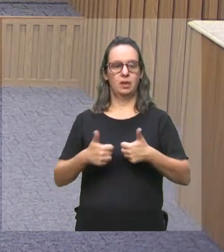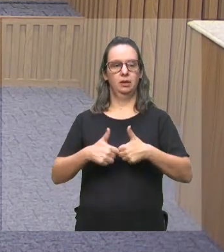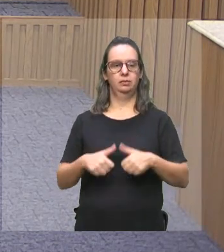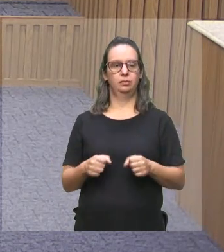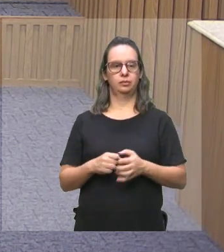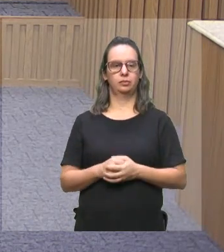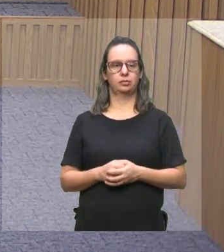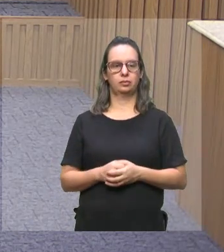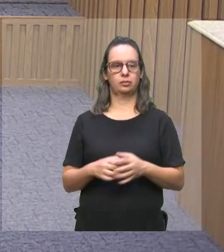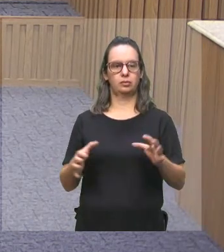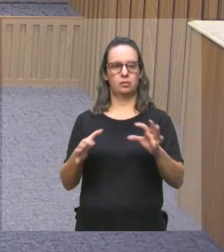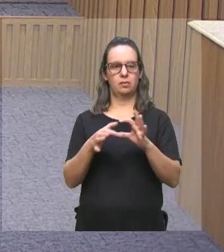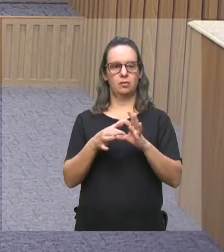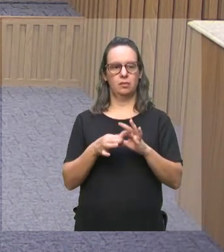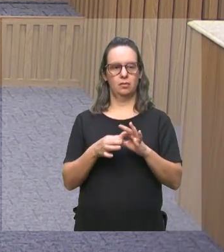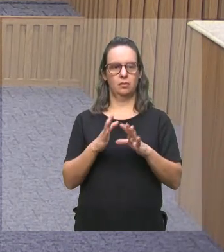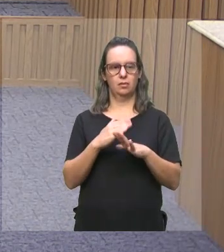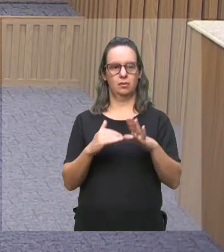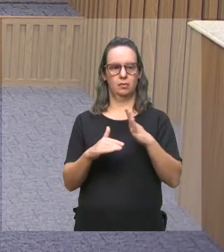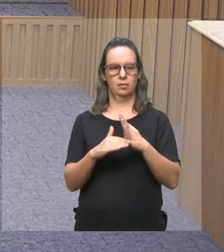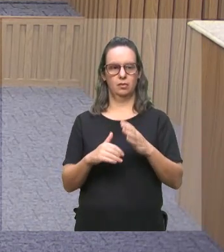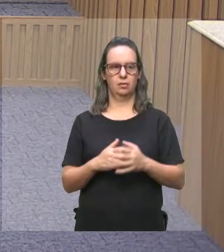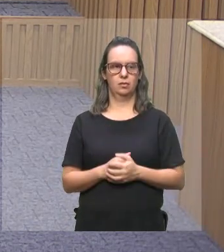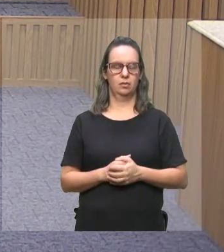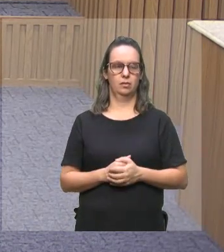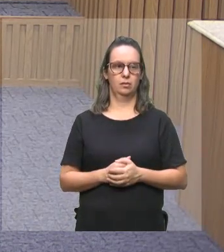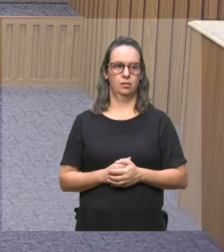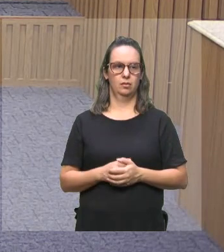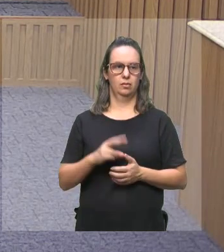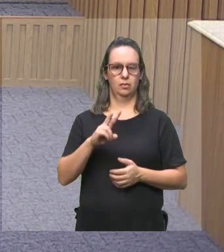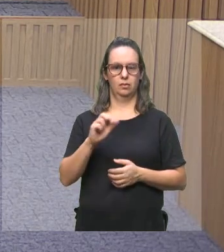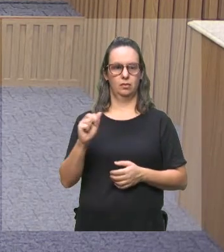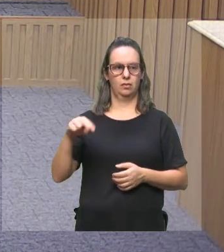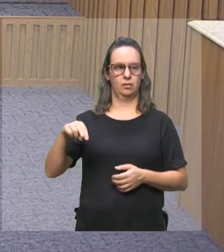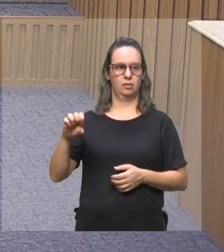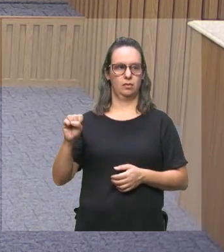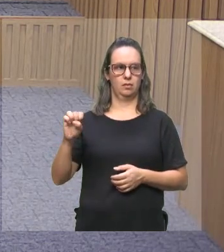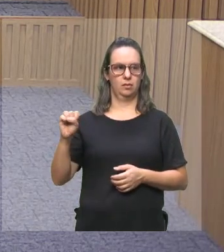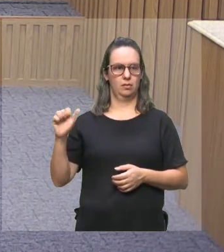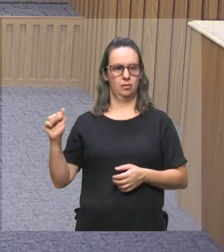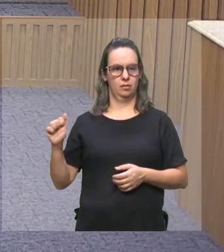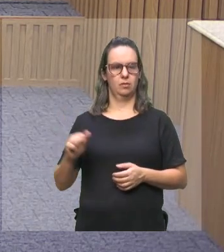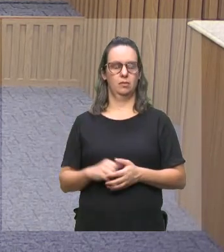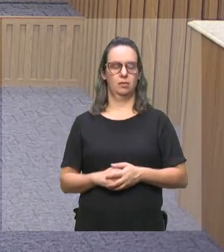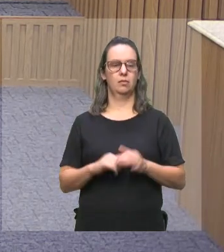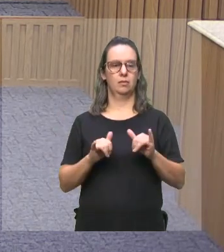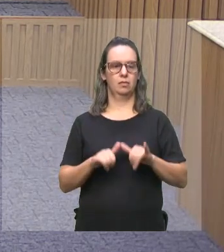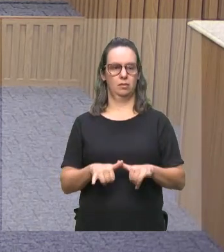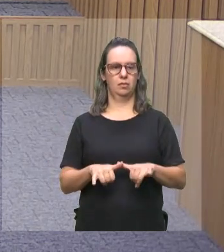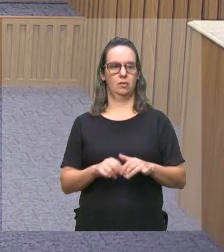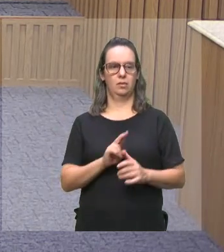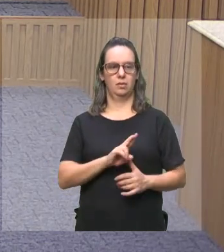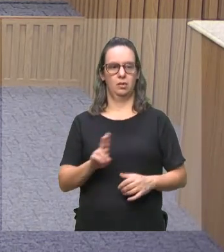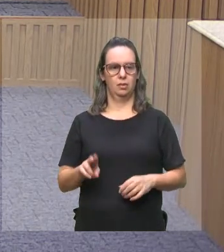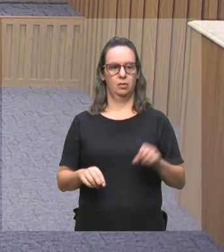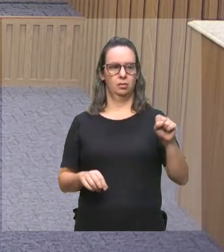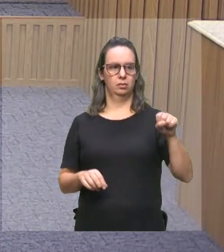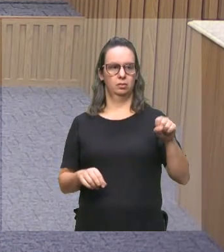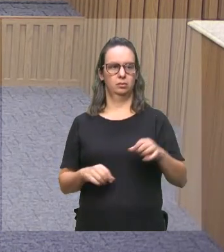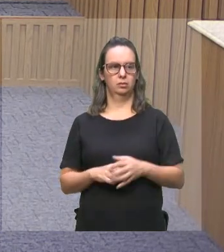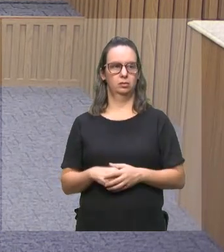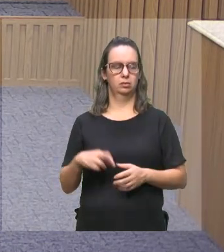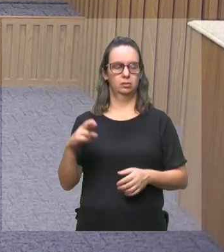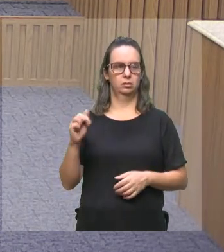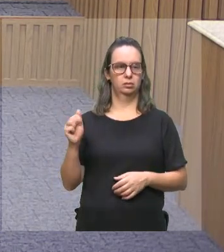Eu consulto a vereadora Vanessa Eugênia se ela mantém sua inscrição. Mantenho, presidente. Vereador Ramon, o senhor mantém sua inscrição?